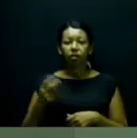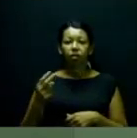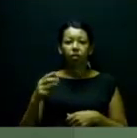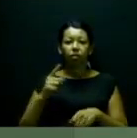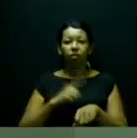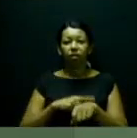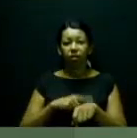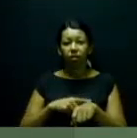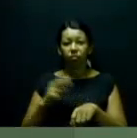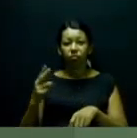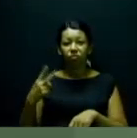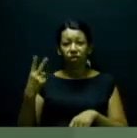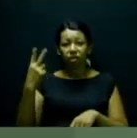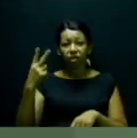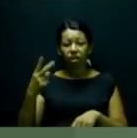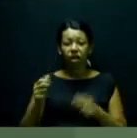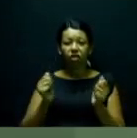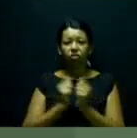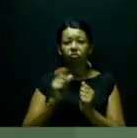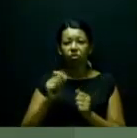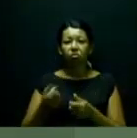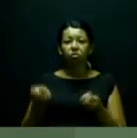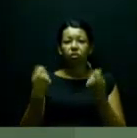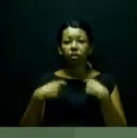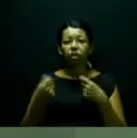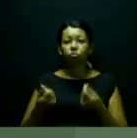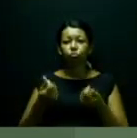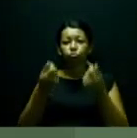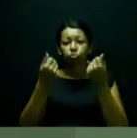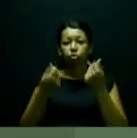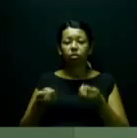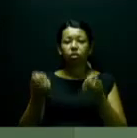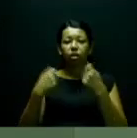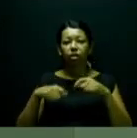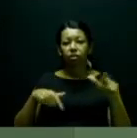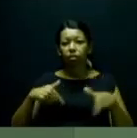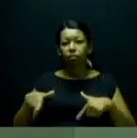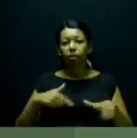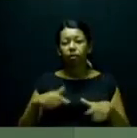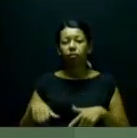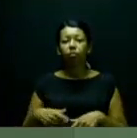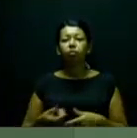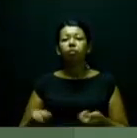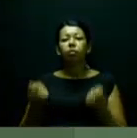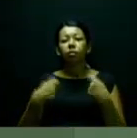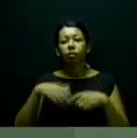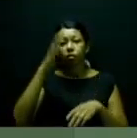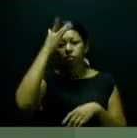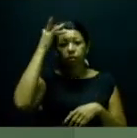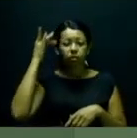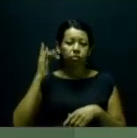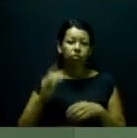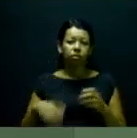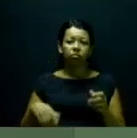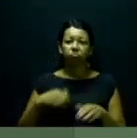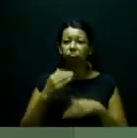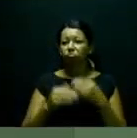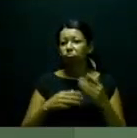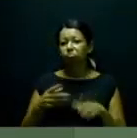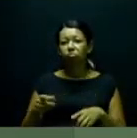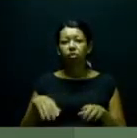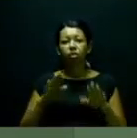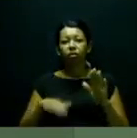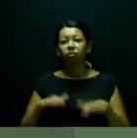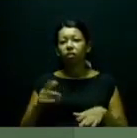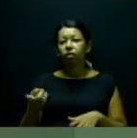ter uma atenção especial. E, com isto, gera gasto, gera trabalhadores, gera pessoas envolvidas, e talvez seja